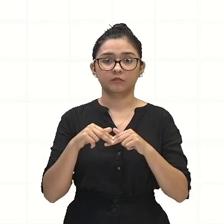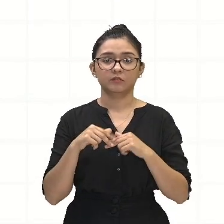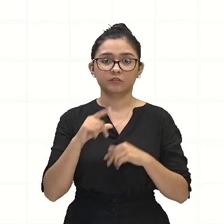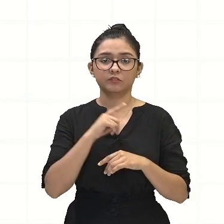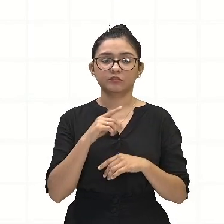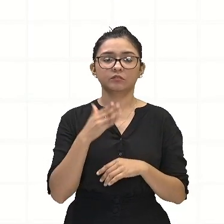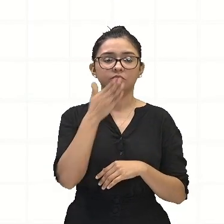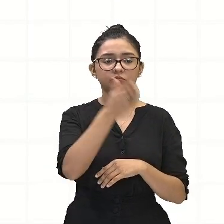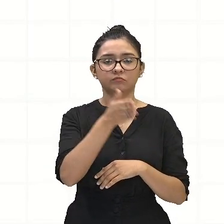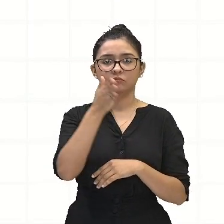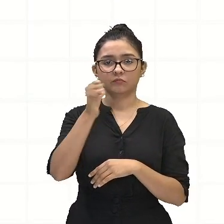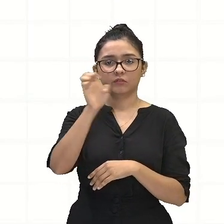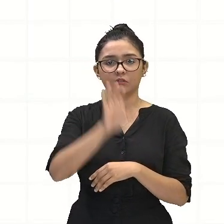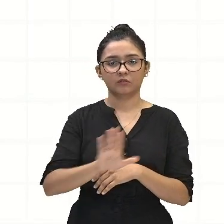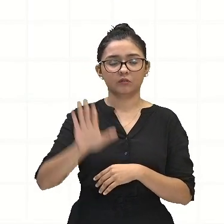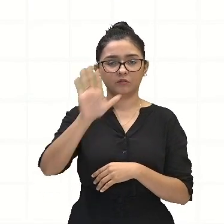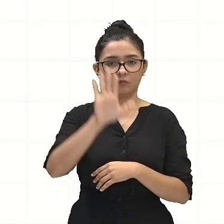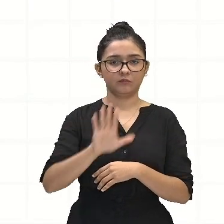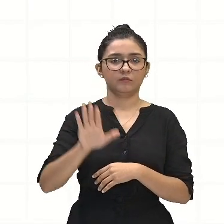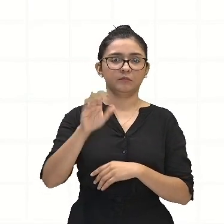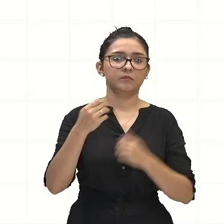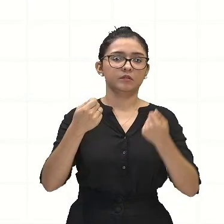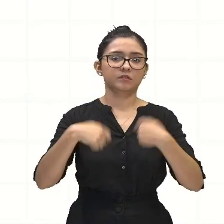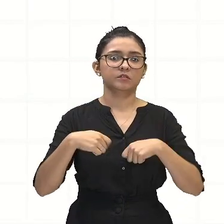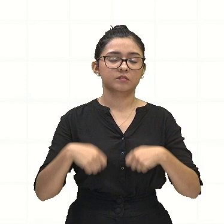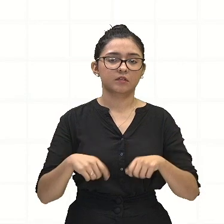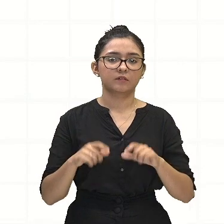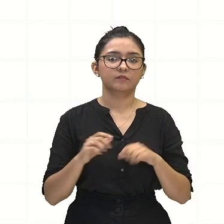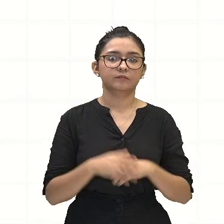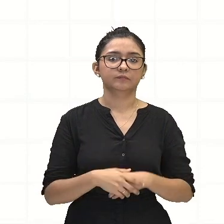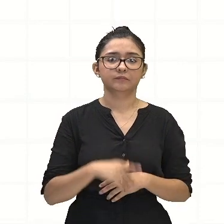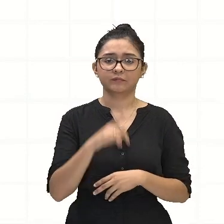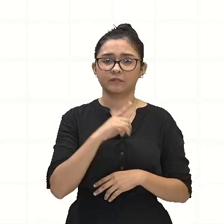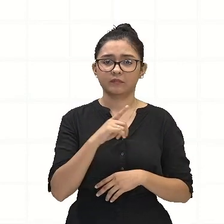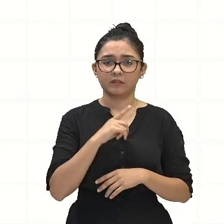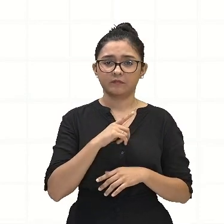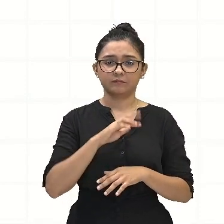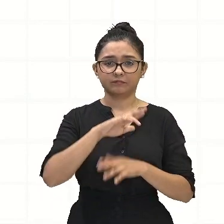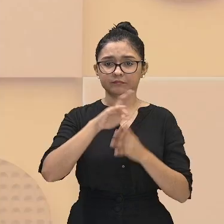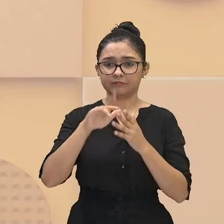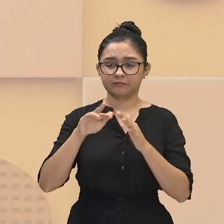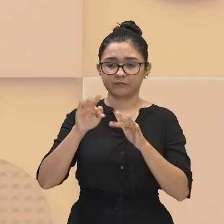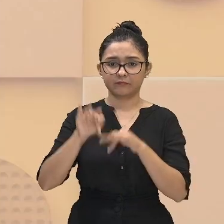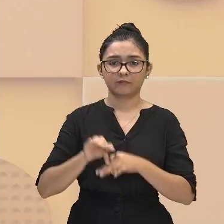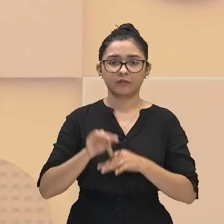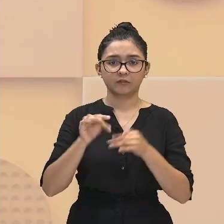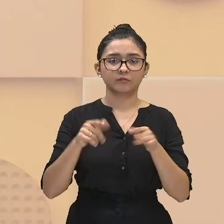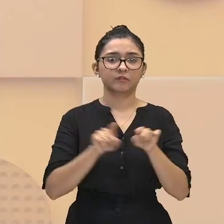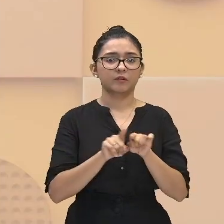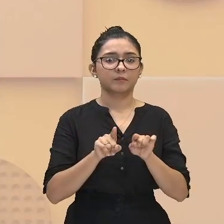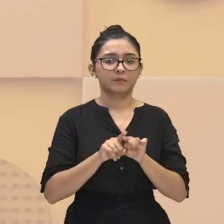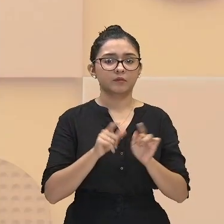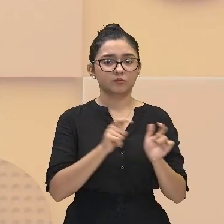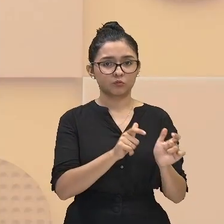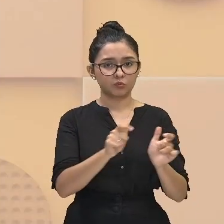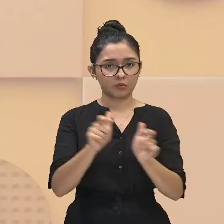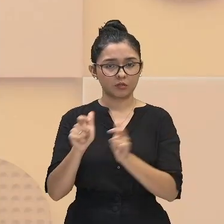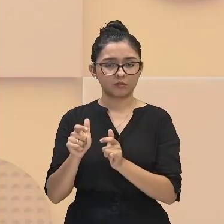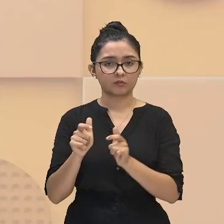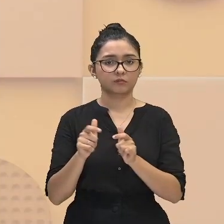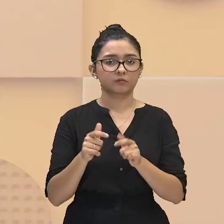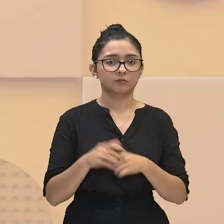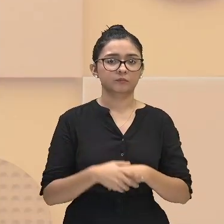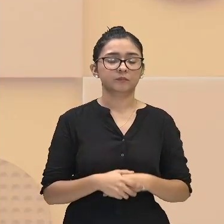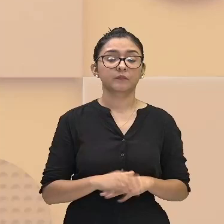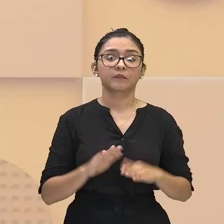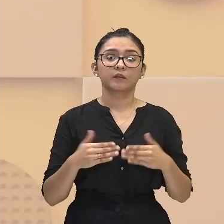a Europa, eles precisavam atravessar diversos feudos, as propriedades de diversos senhores feudais, e